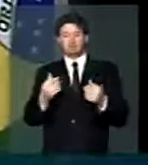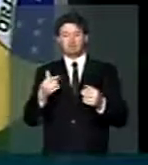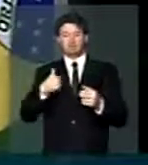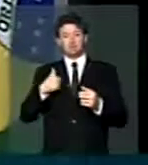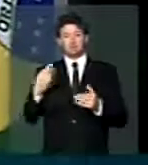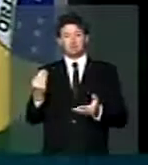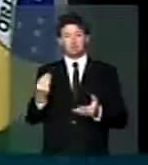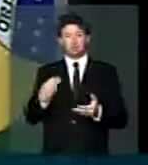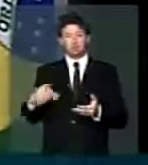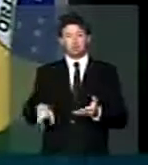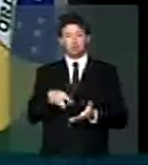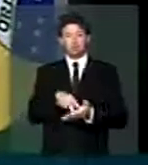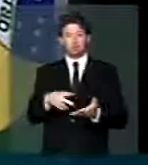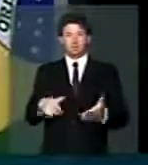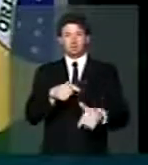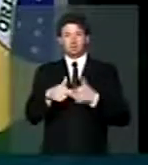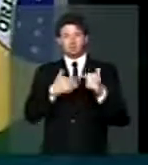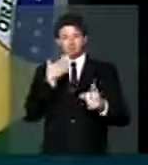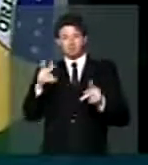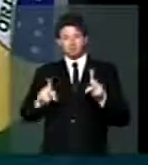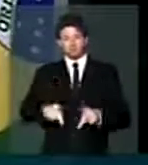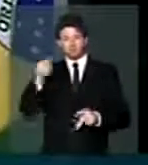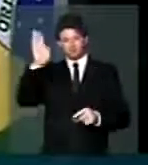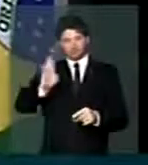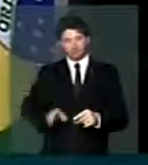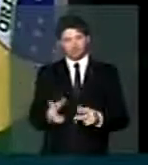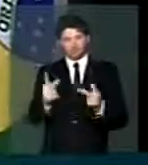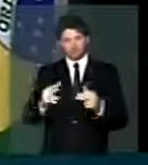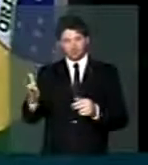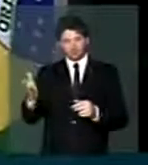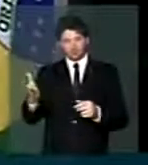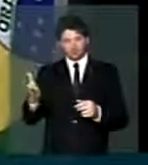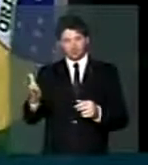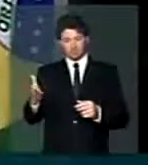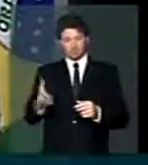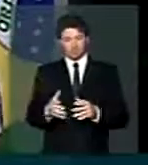também estou aqui nessa casa, trabalhando em prol do povo brasileiro com o senhor. Me permite uma parte.